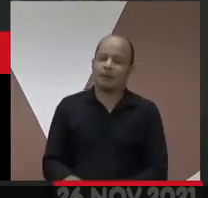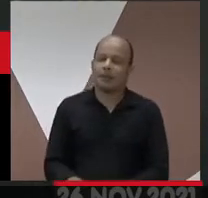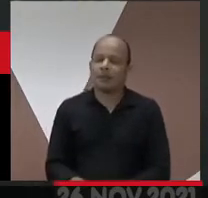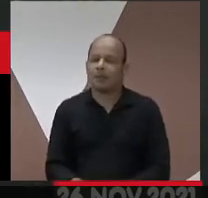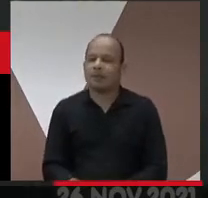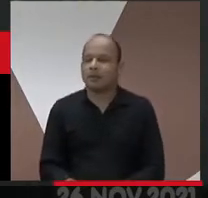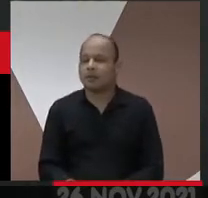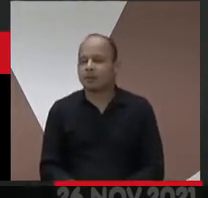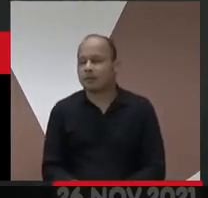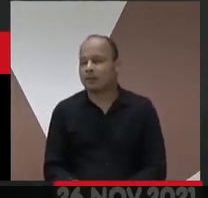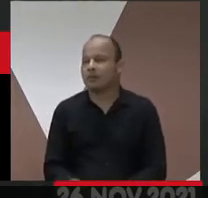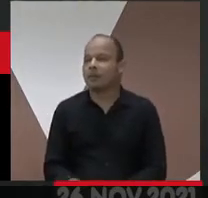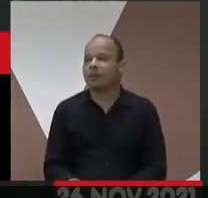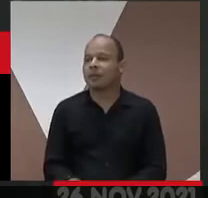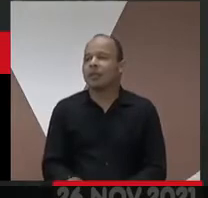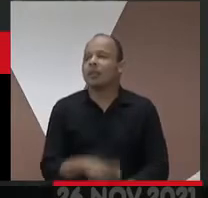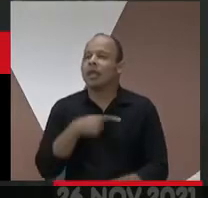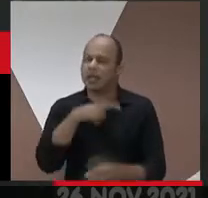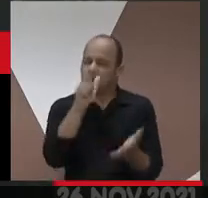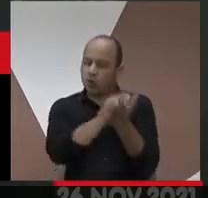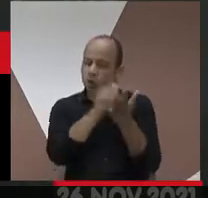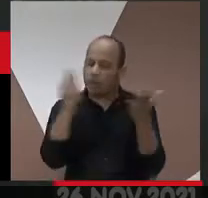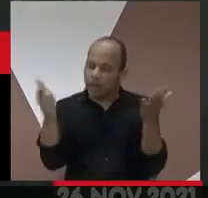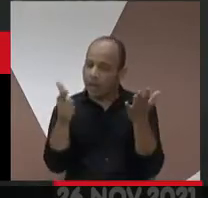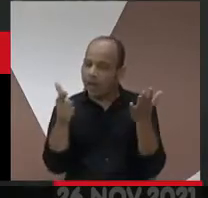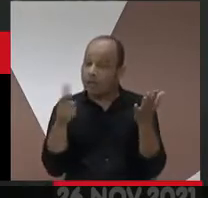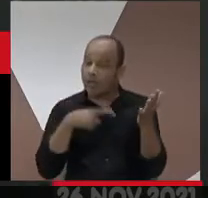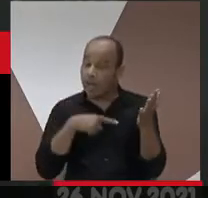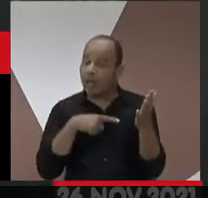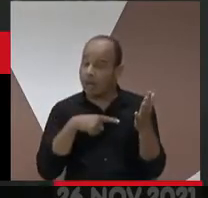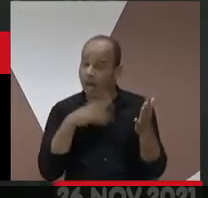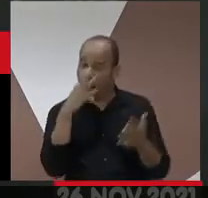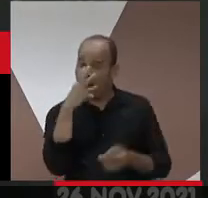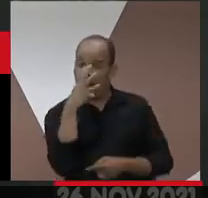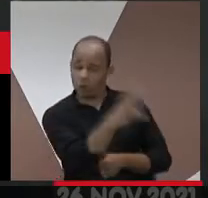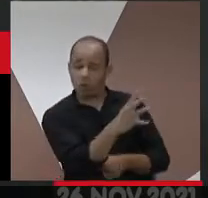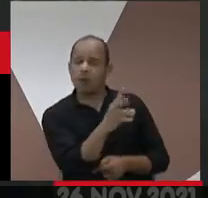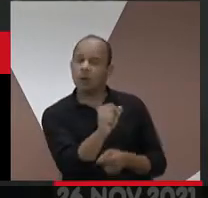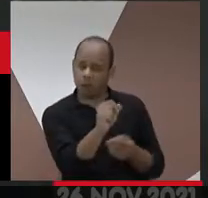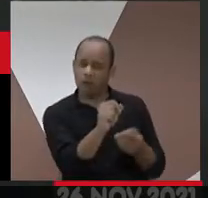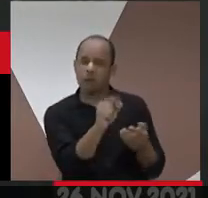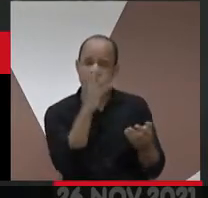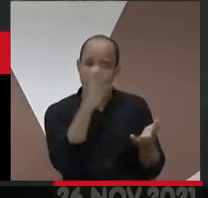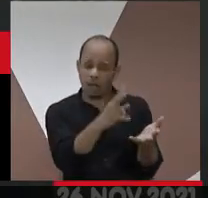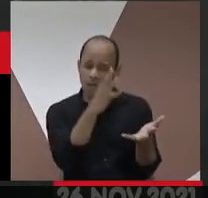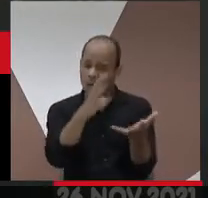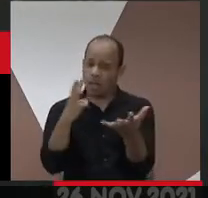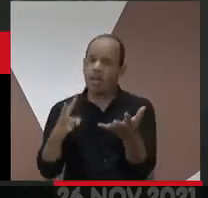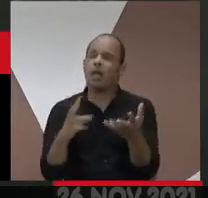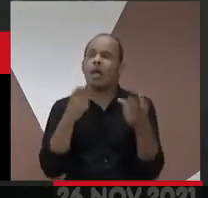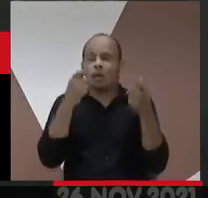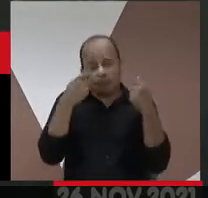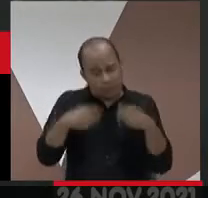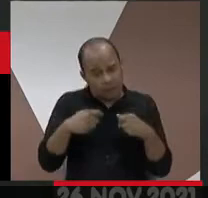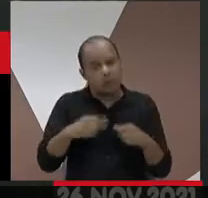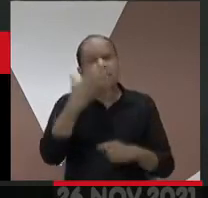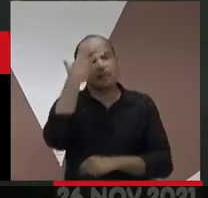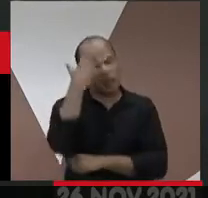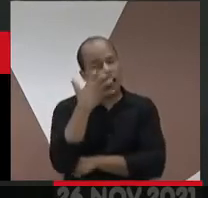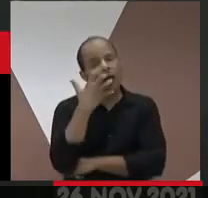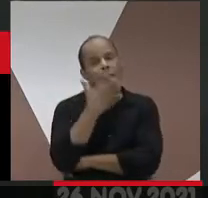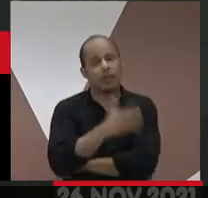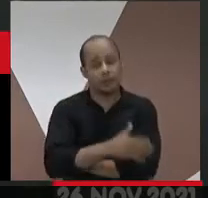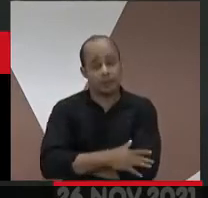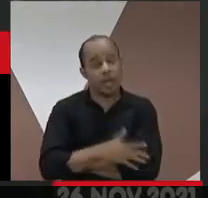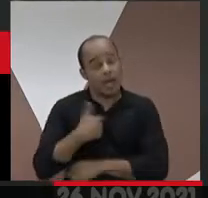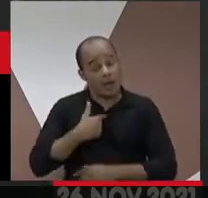notícias nos jornais de acusações e são acusações que têm que ser levadas a sério, denúncias que têm que ser levadas a sério. E eu queria dizer, para finalizar,